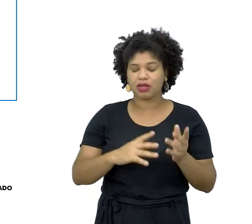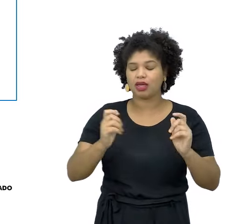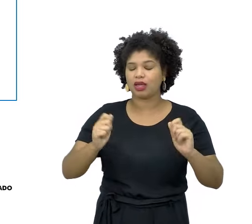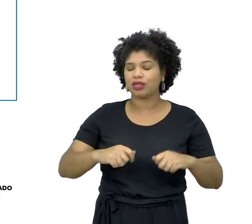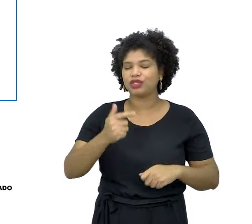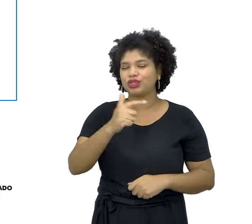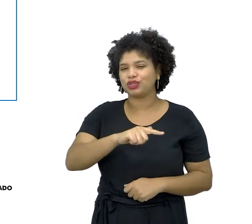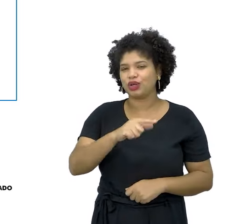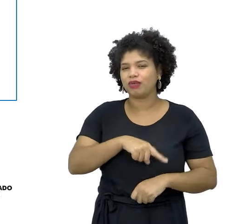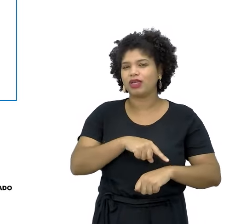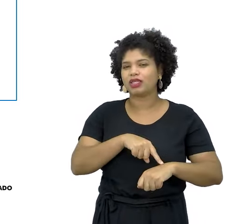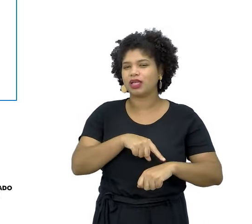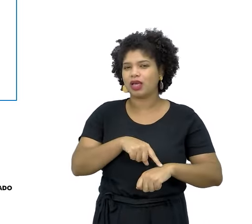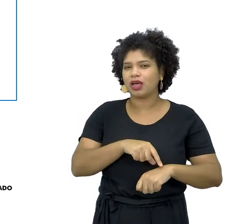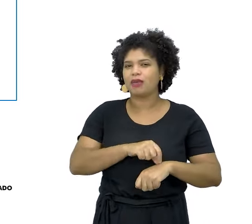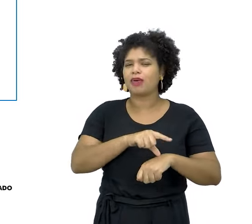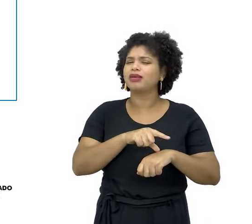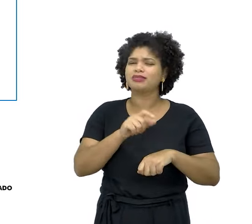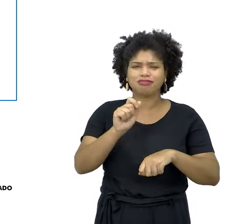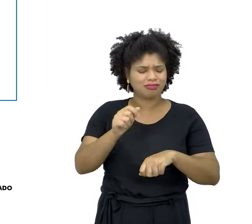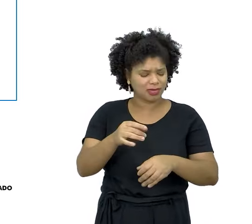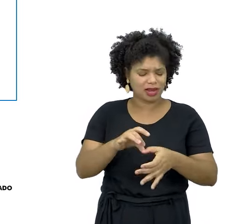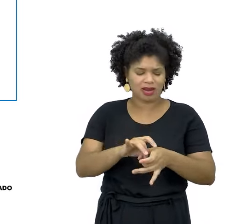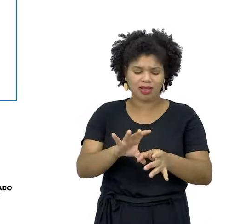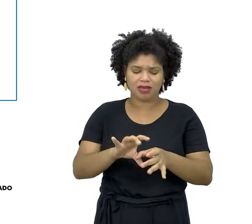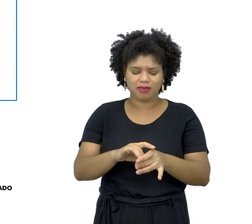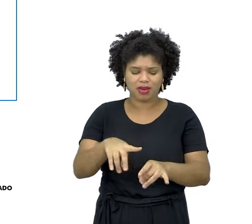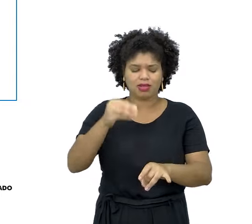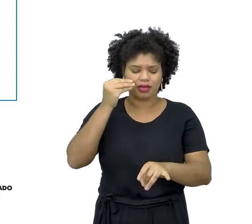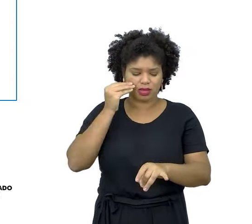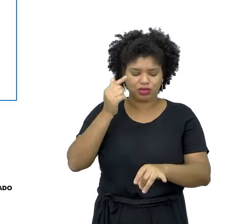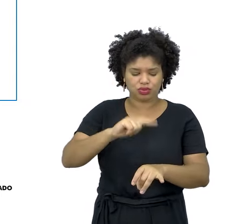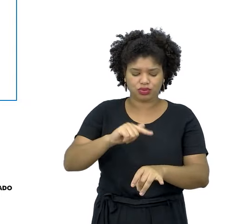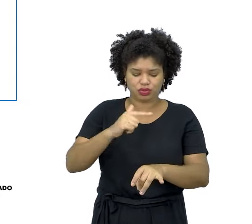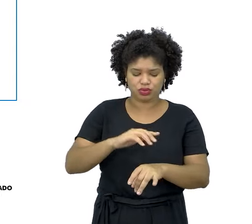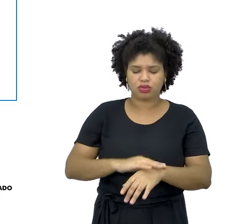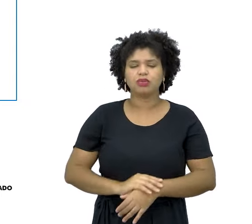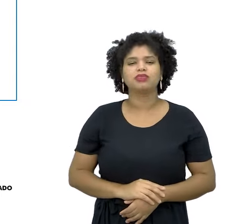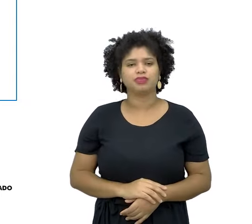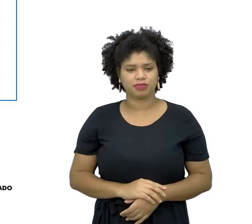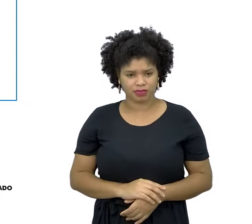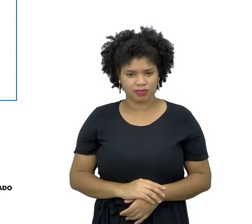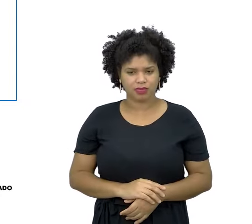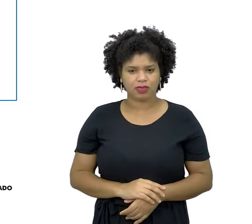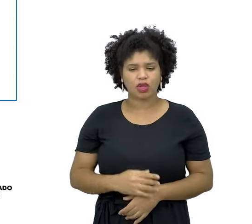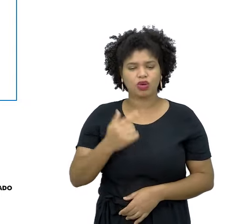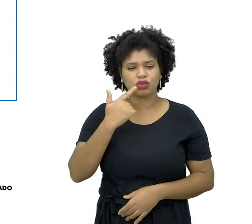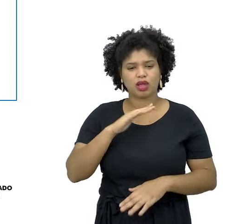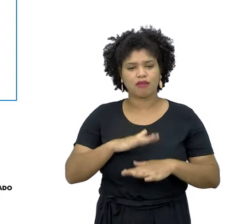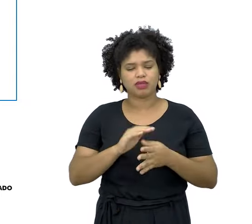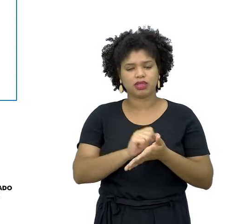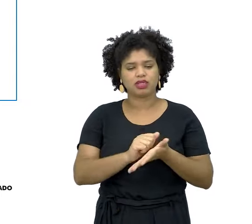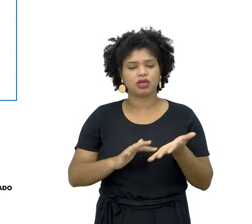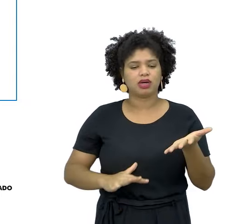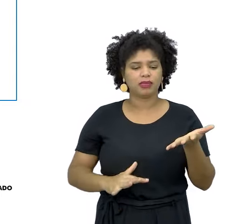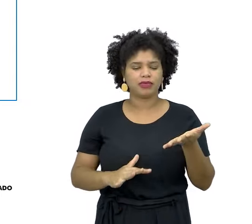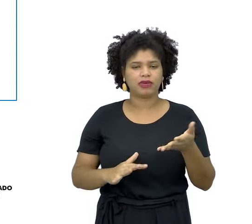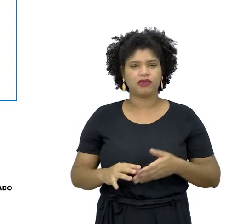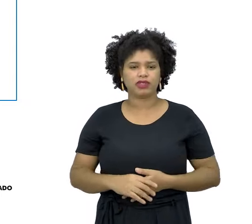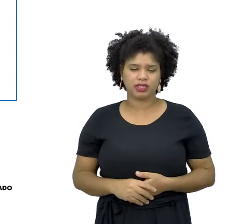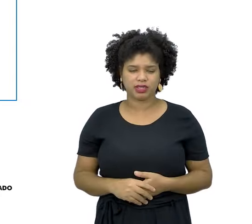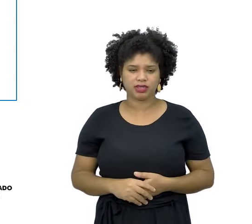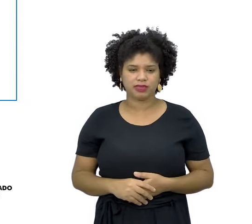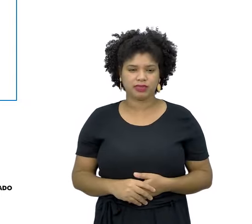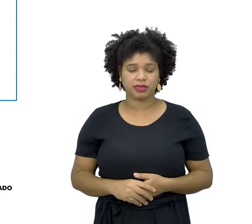mais tempo, dê mais tempo para esse aluno tente resolver, para que esse aluno tente fazer aquelas atividades,